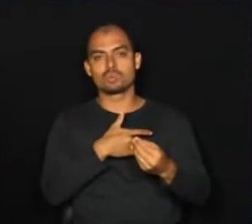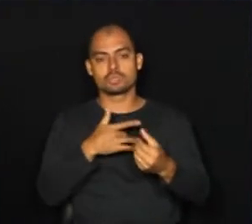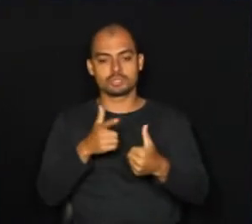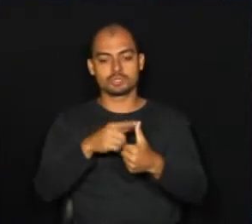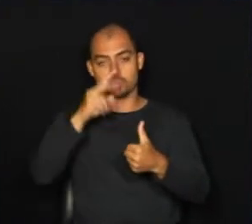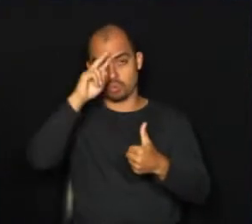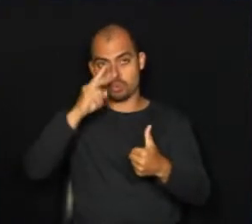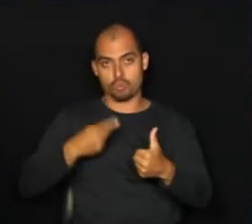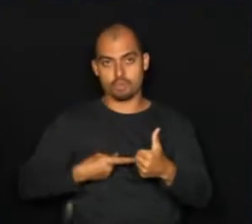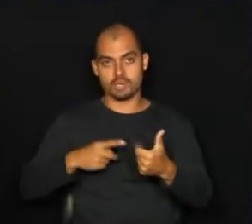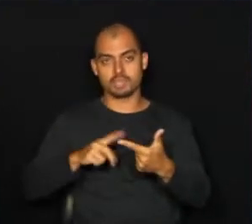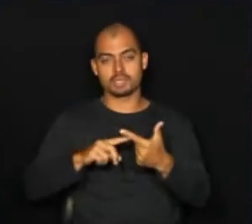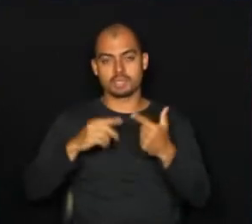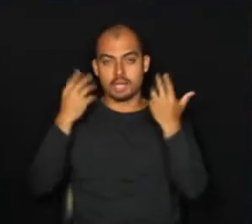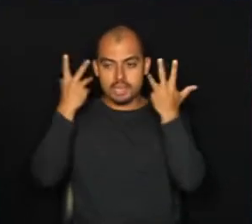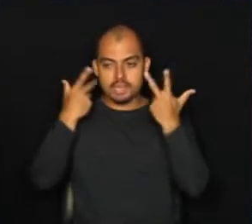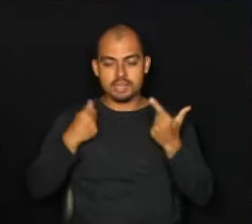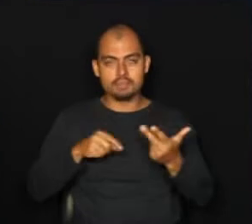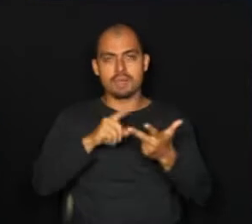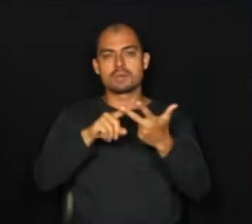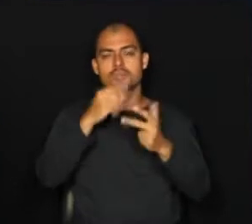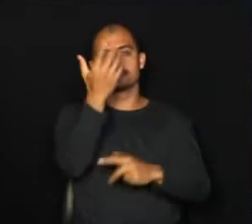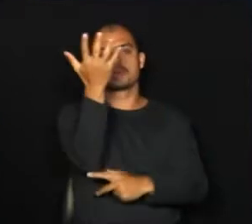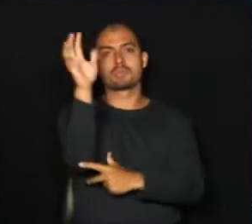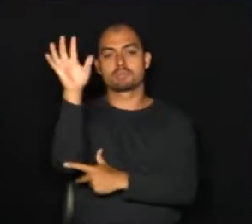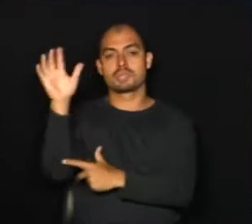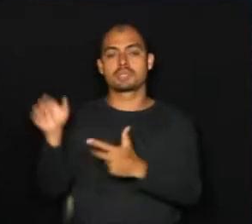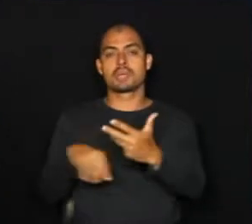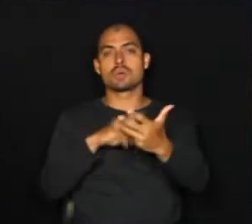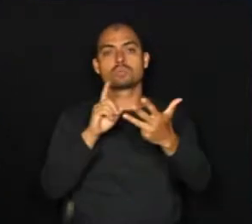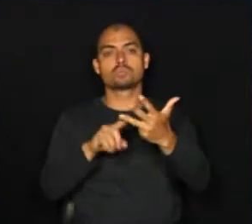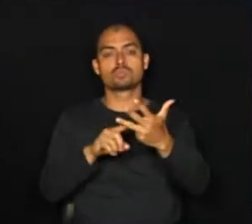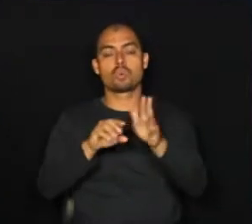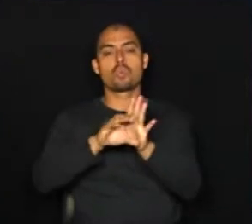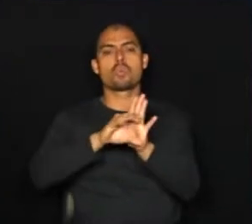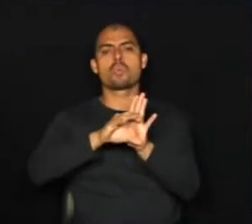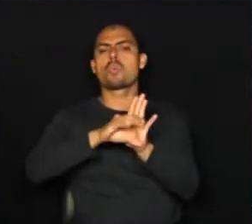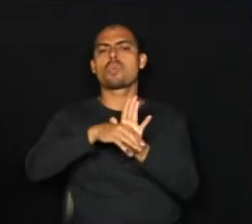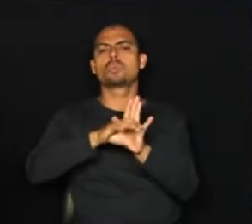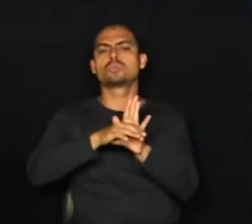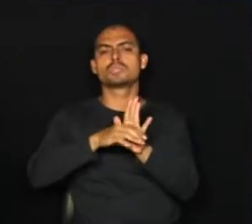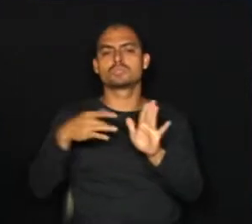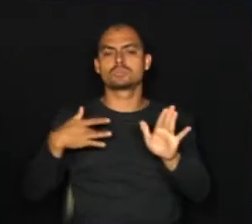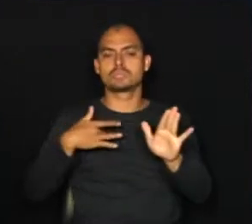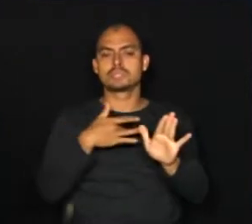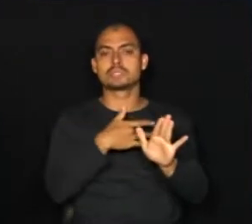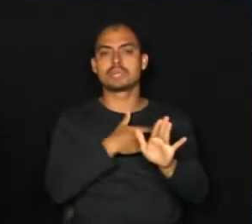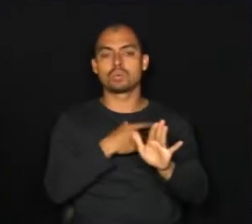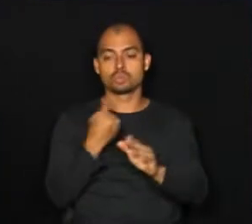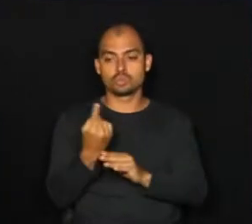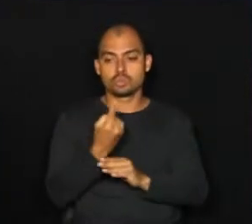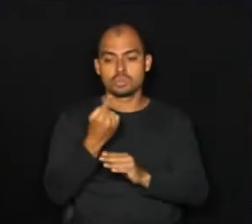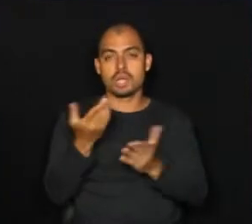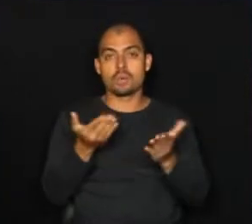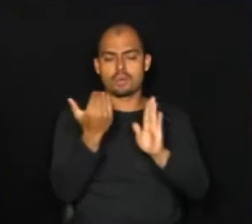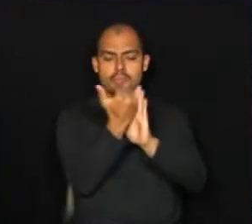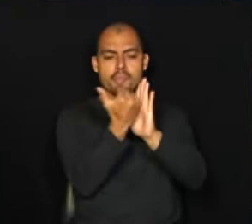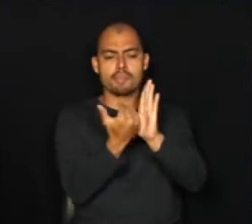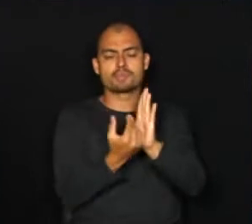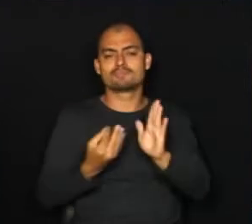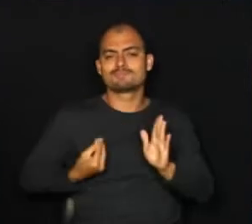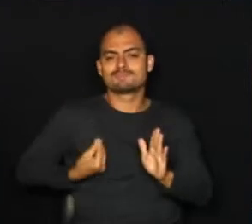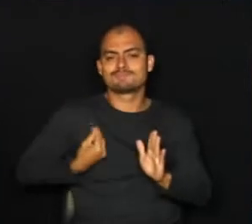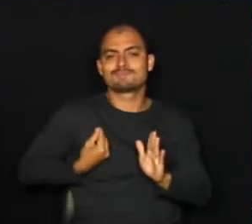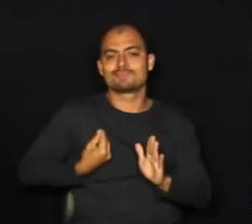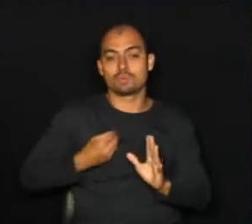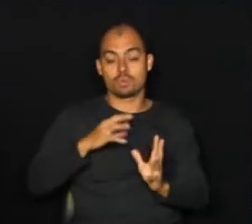humana, animal, ambiental. O conceito de saúde única se tornou a pauta mais presente em todo